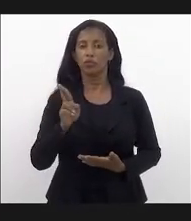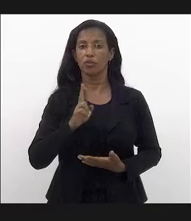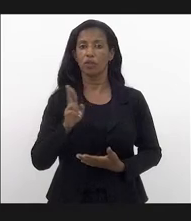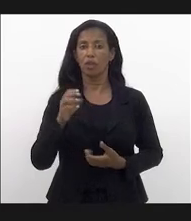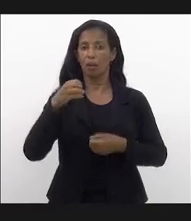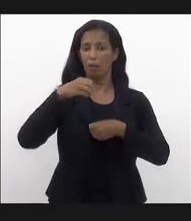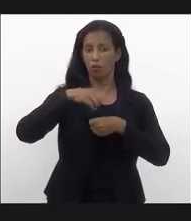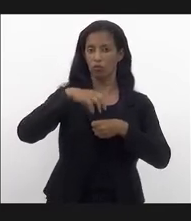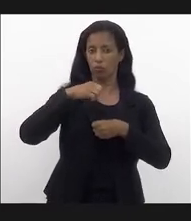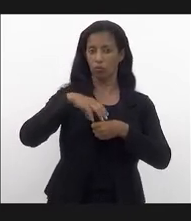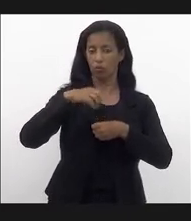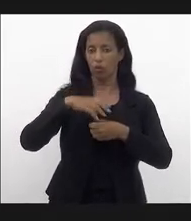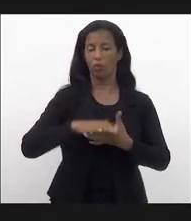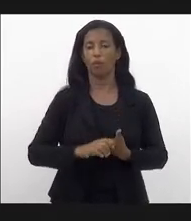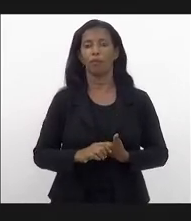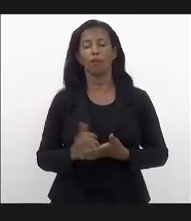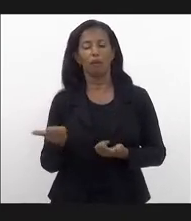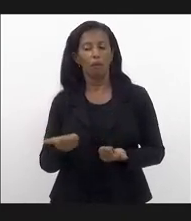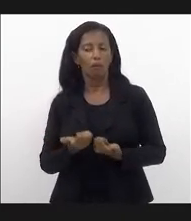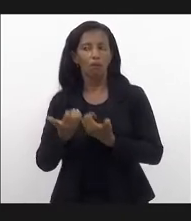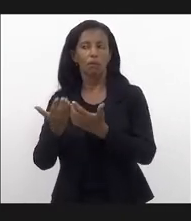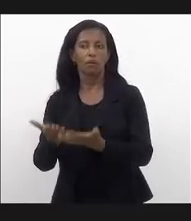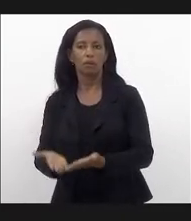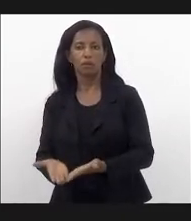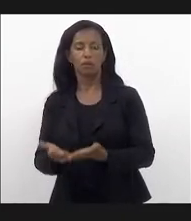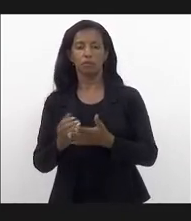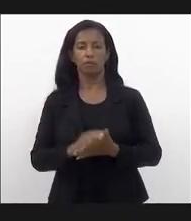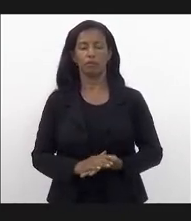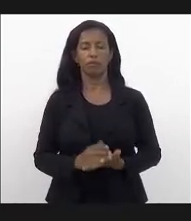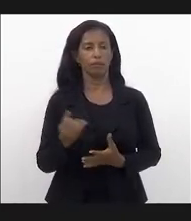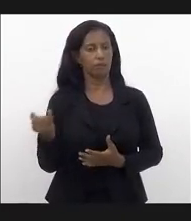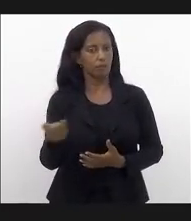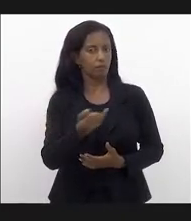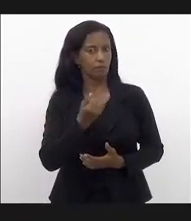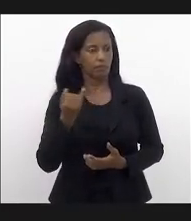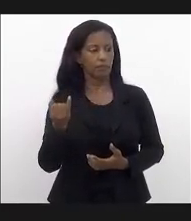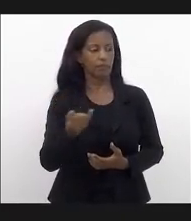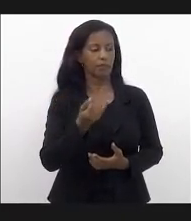os cofres públicos entregando importantes